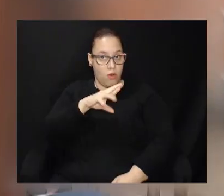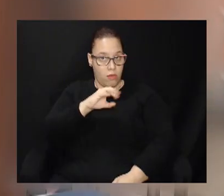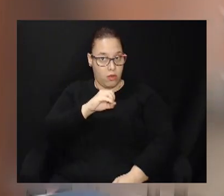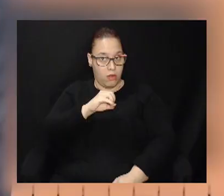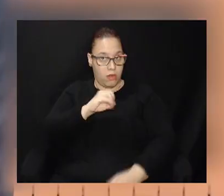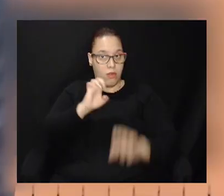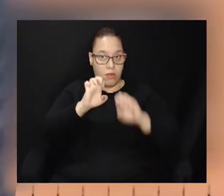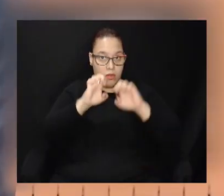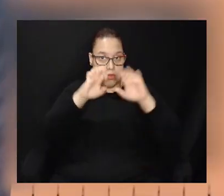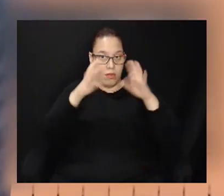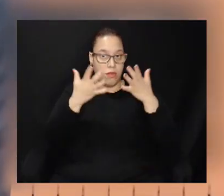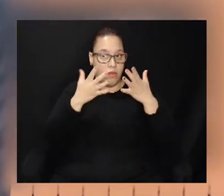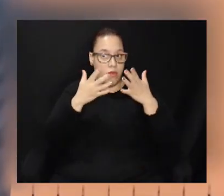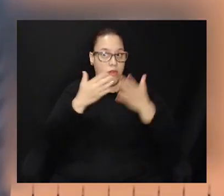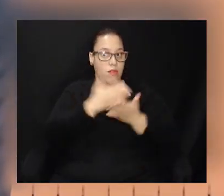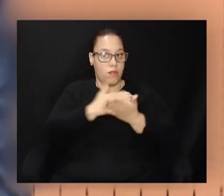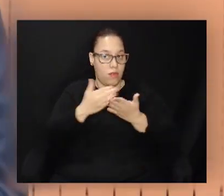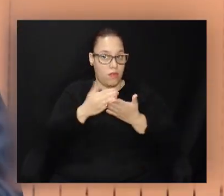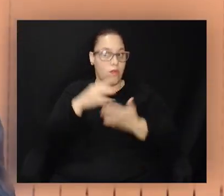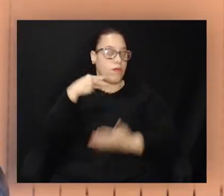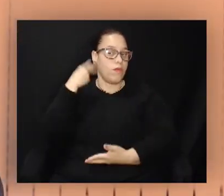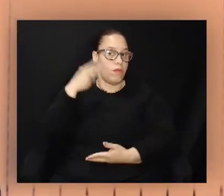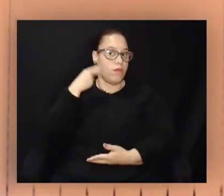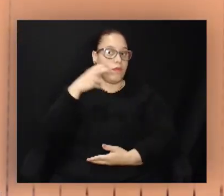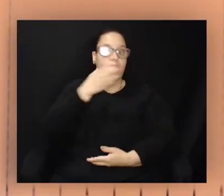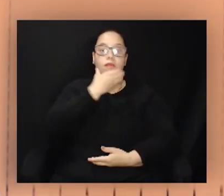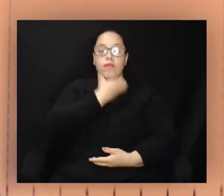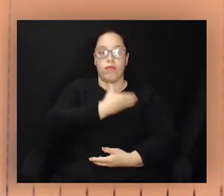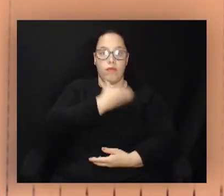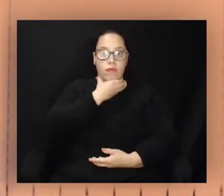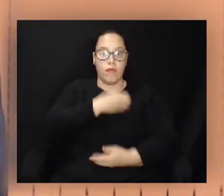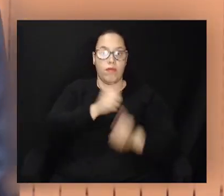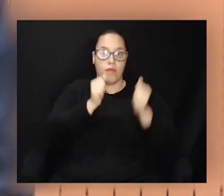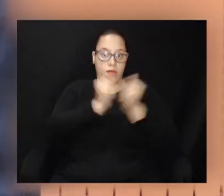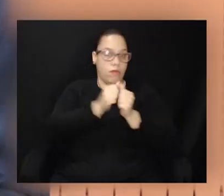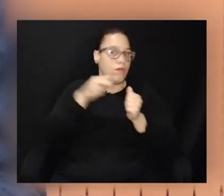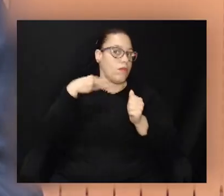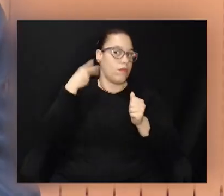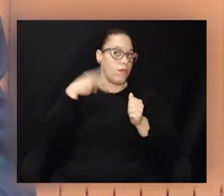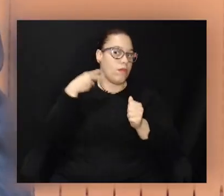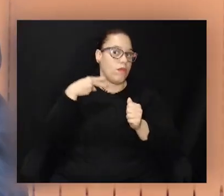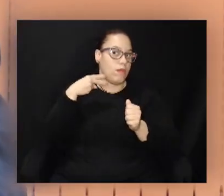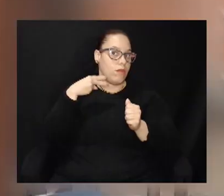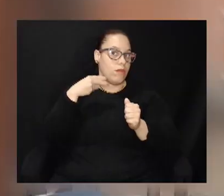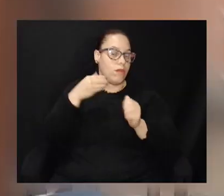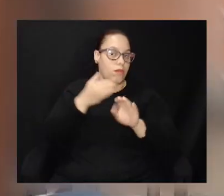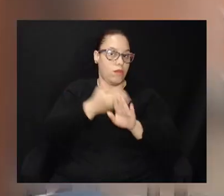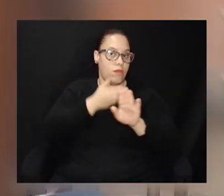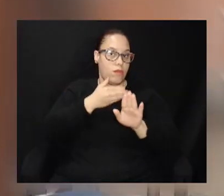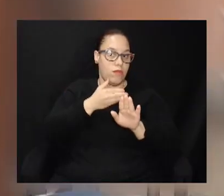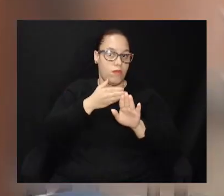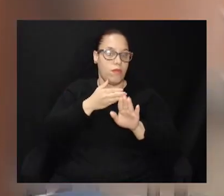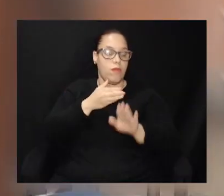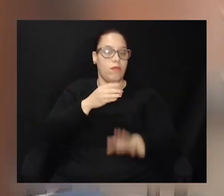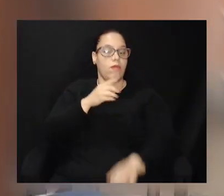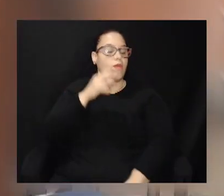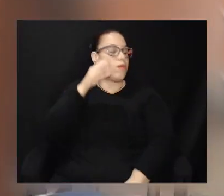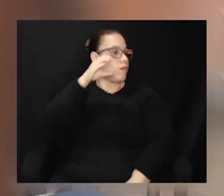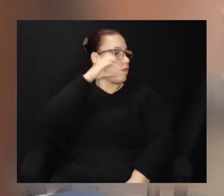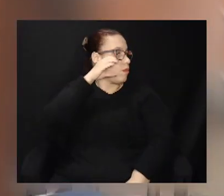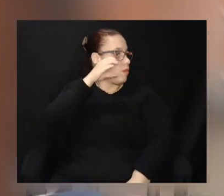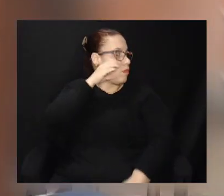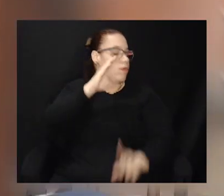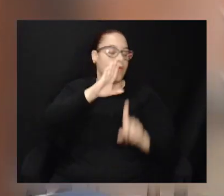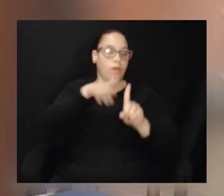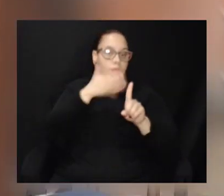uma iniciativa do vereador Carmo Luiz, junto ao vereador licenciado Luiz Cirilo. A homenagem celebrou o